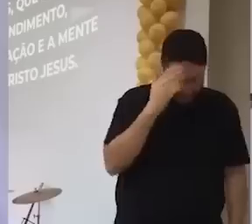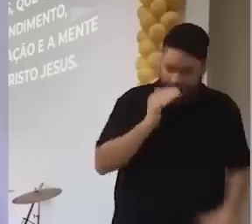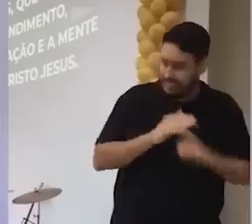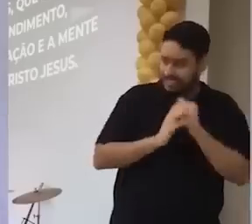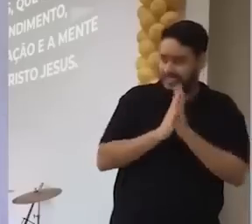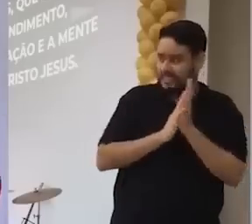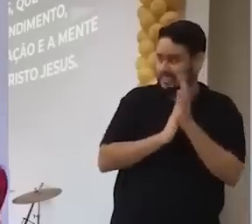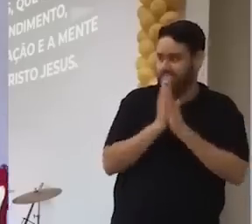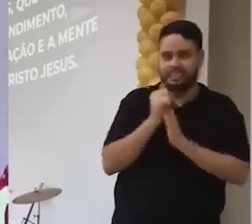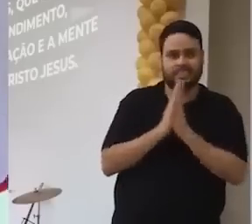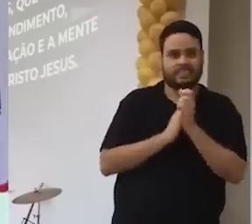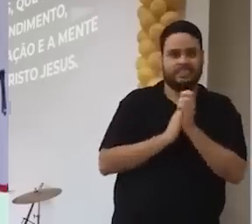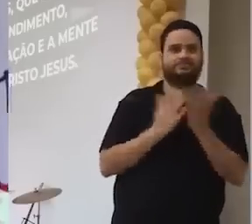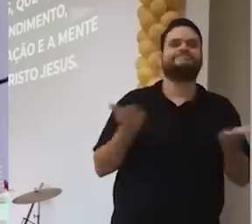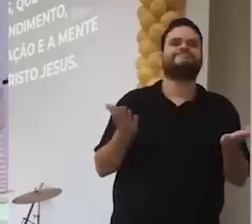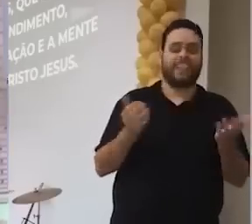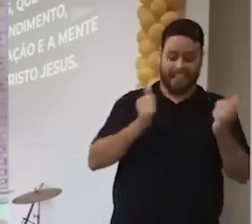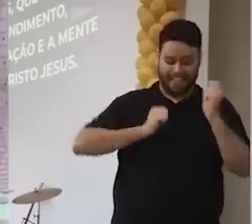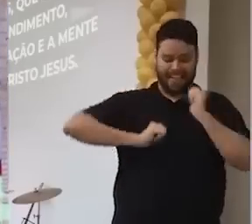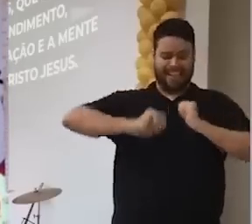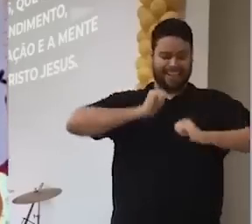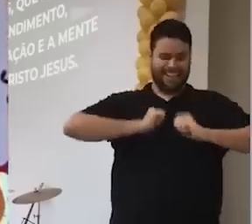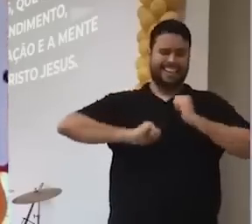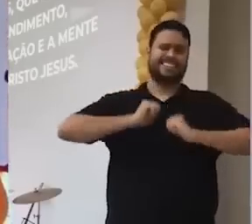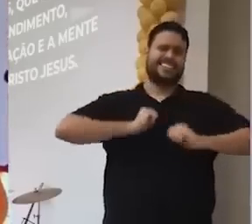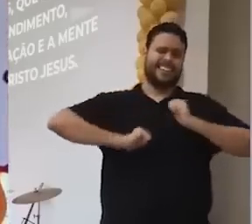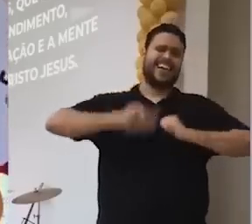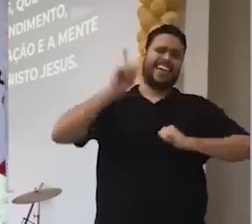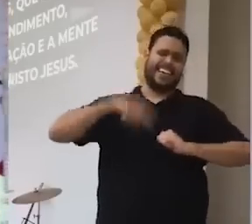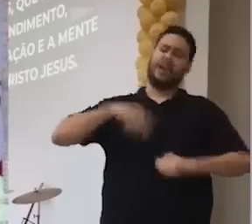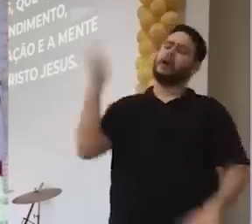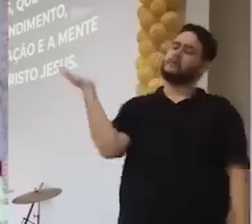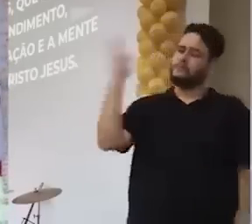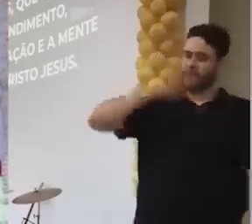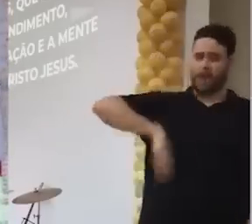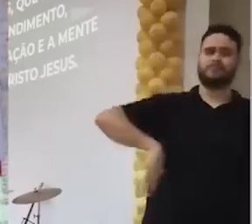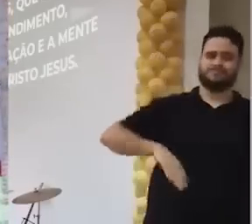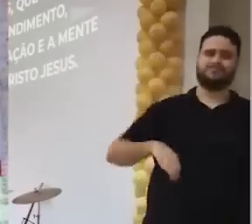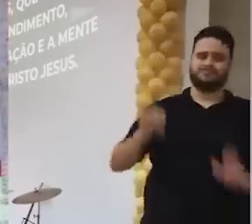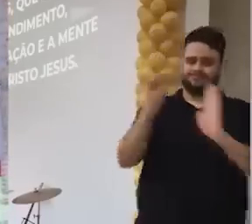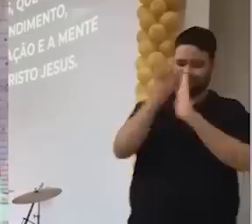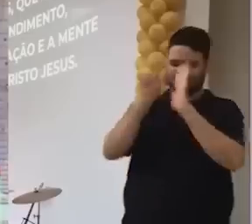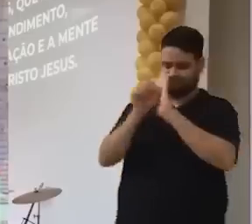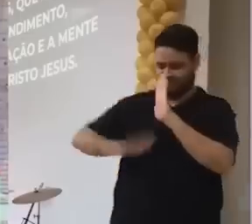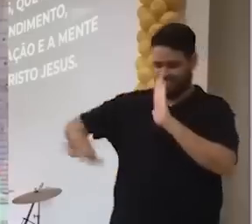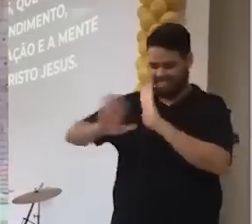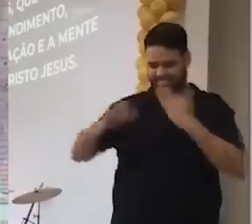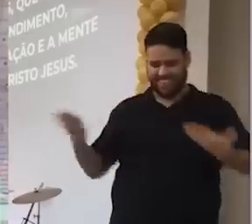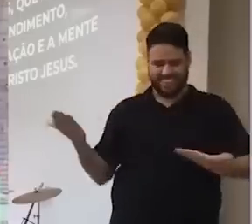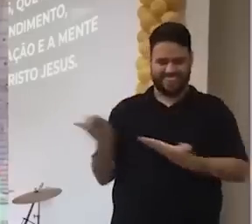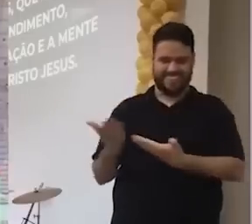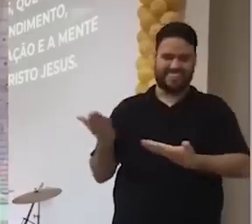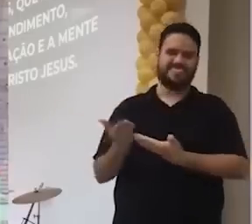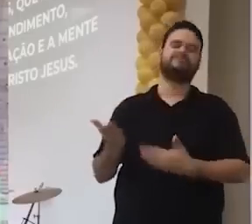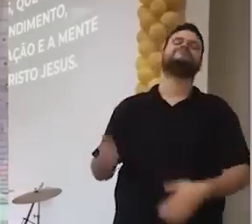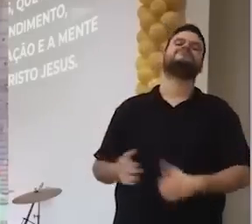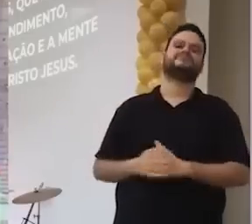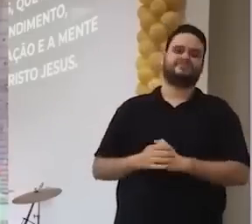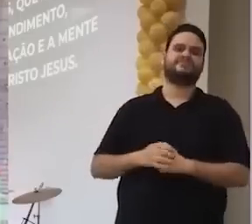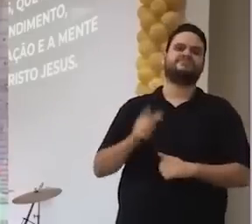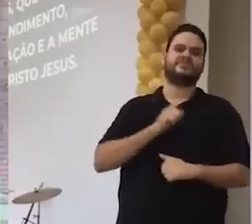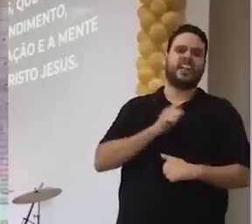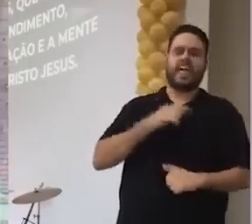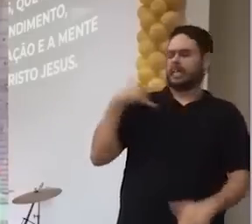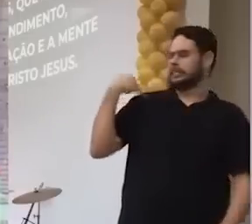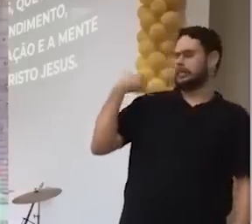Irmãos, a ansiedade é o mal deste século. Atinge pessoas de todas as faixas etárias, de todos